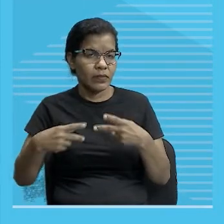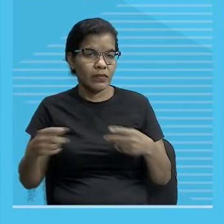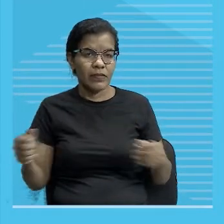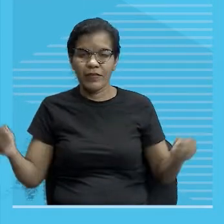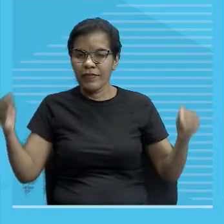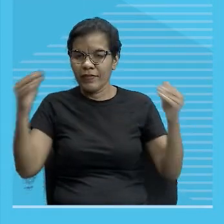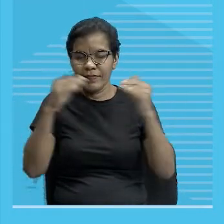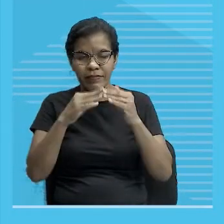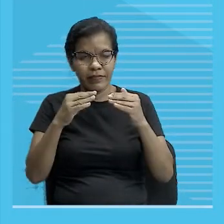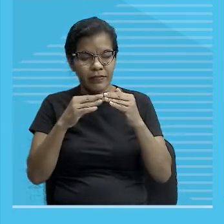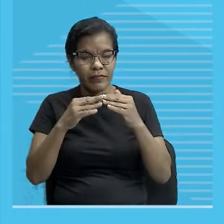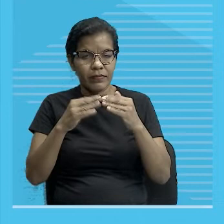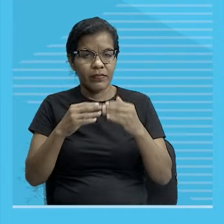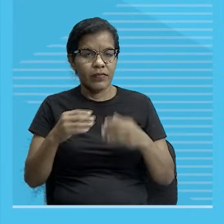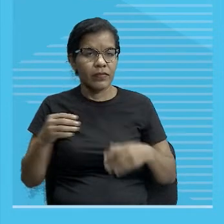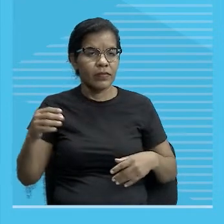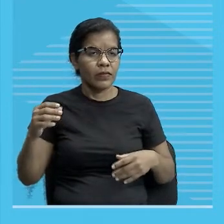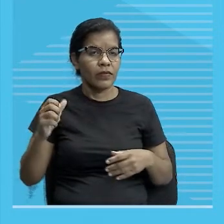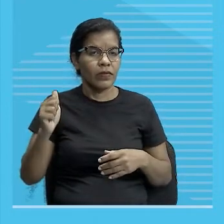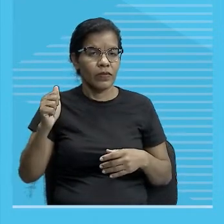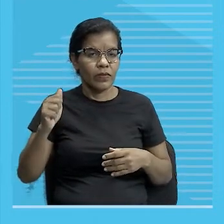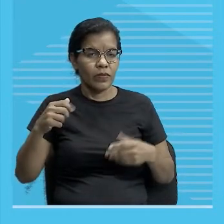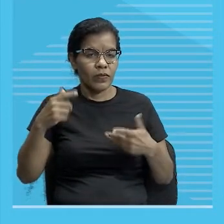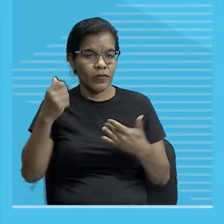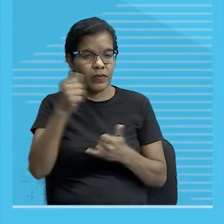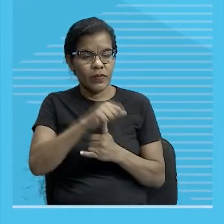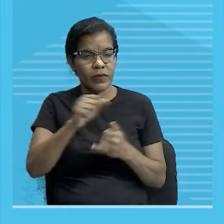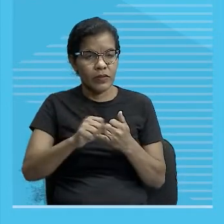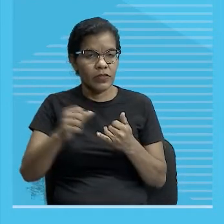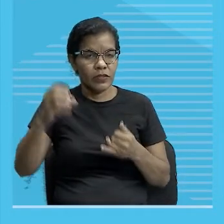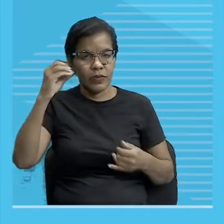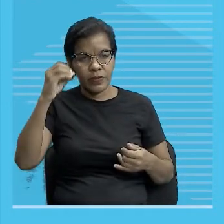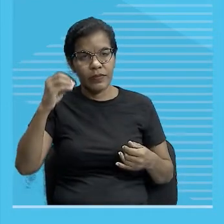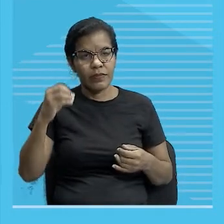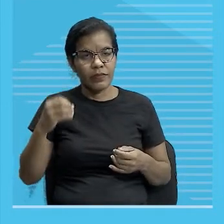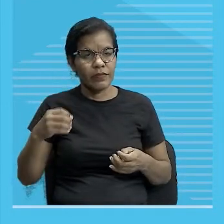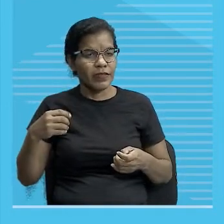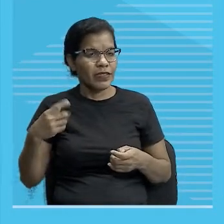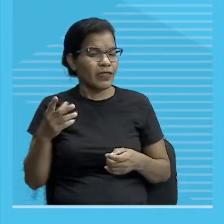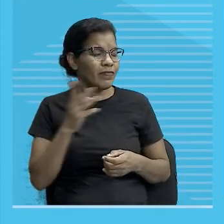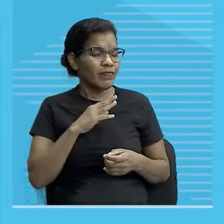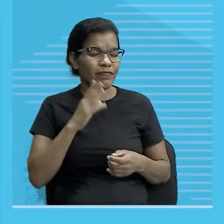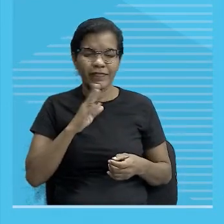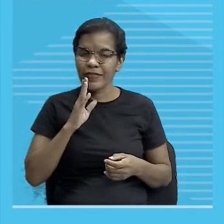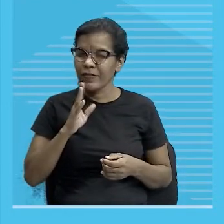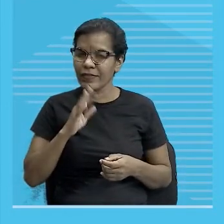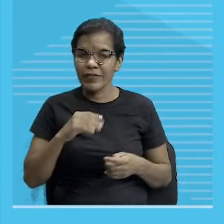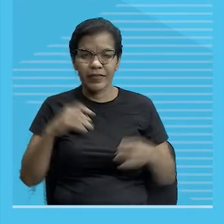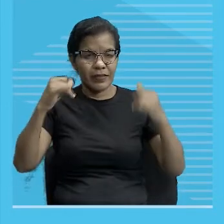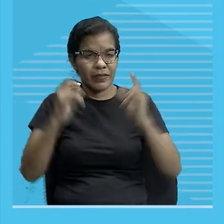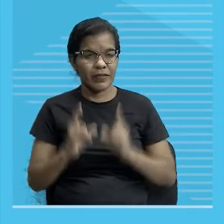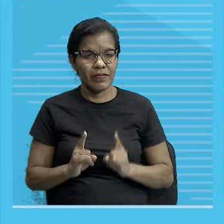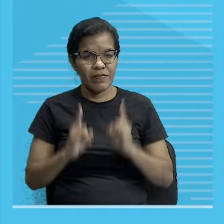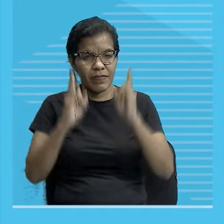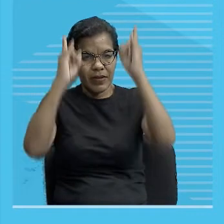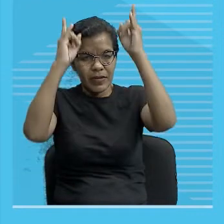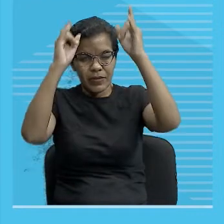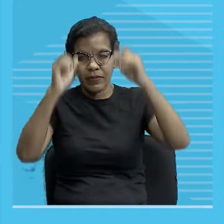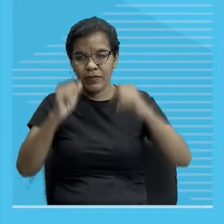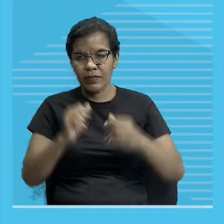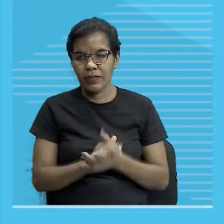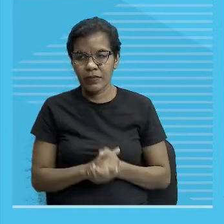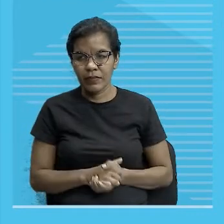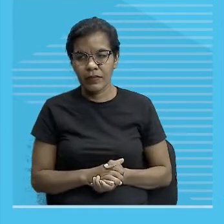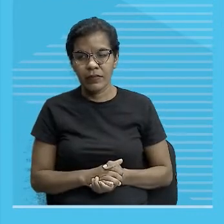com o artigo definido O, simplesmente porque eu não conheço esse prédio. Então, vamos colocar isso aí dentro de um contexto. Imagine que você